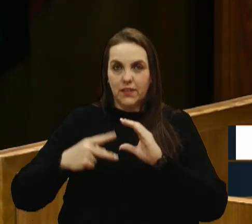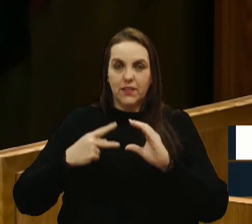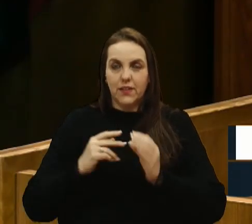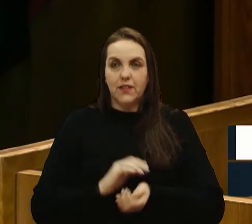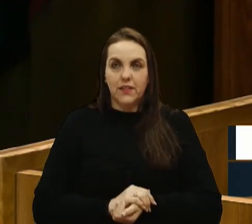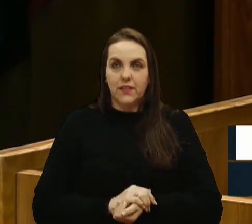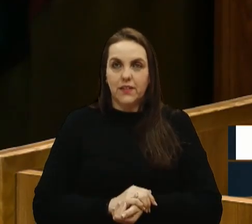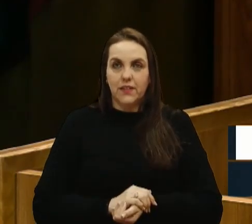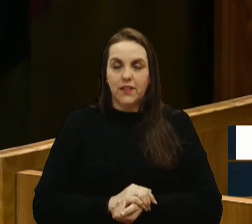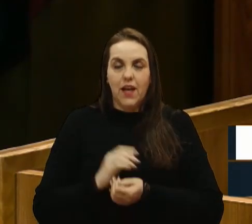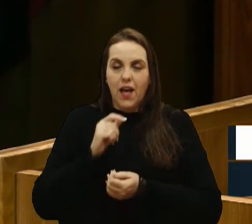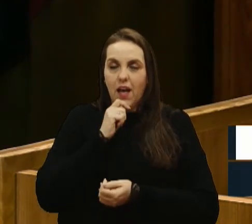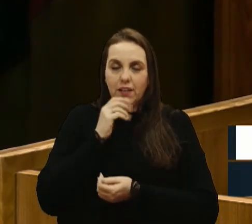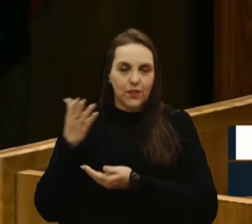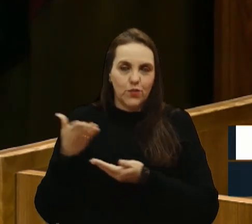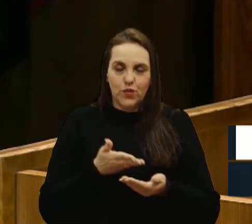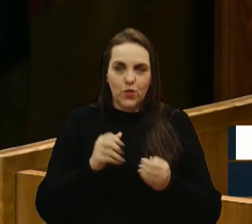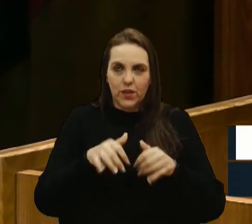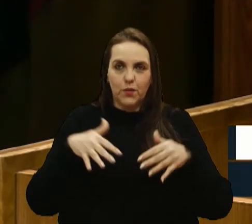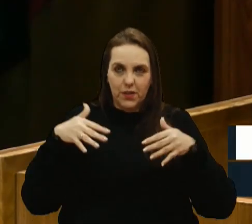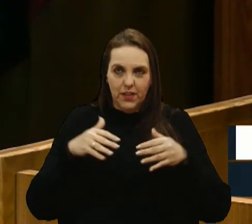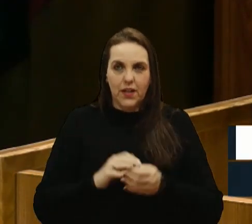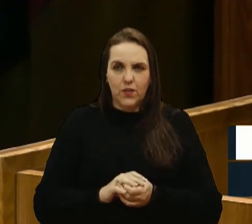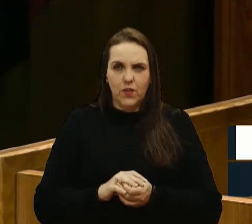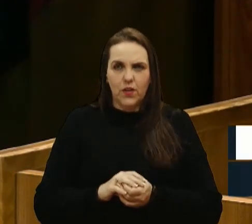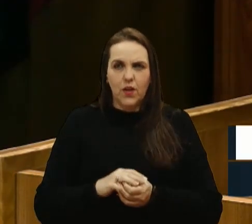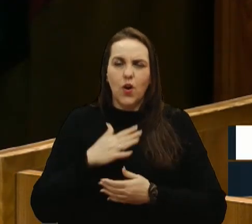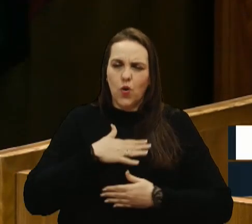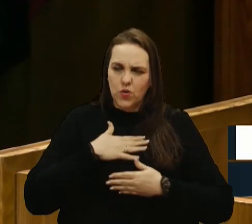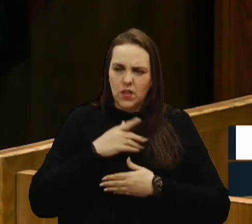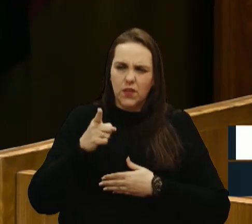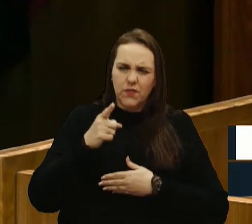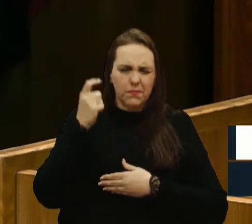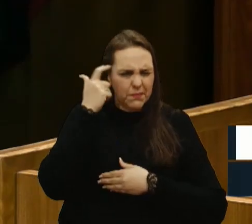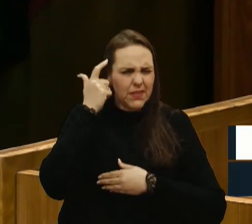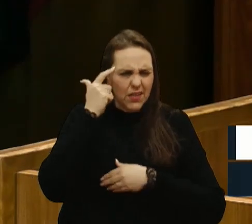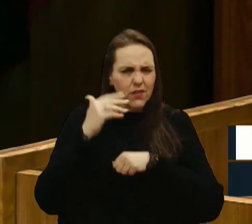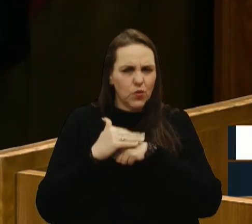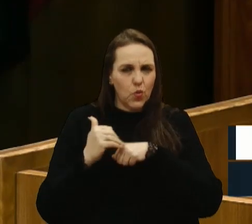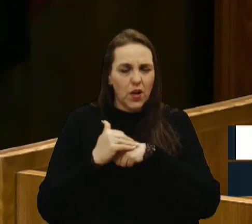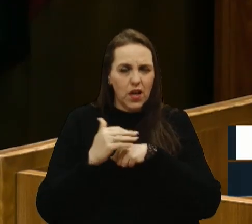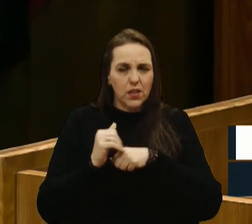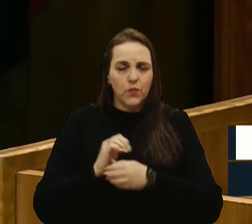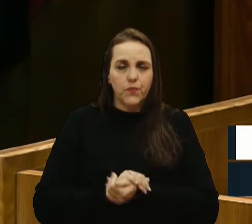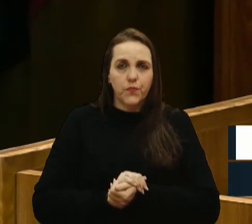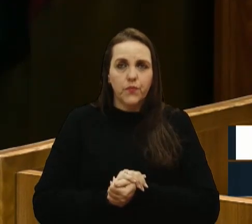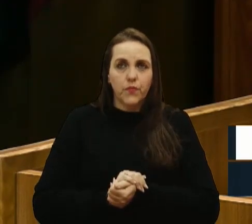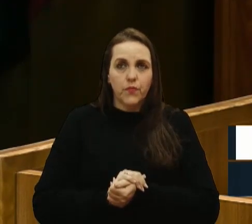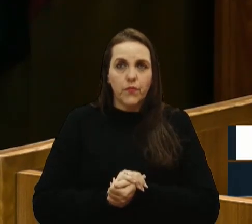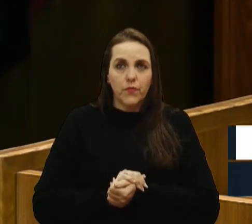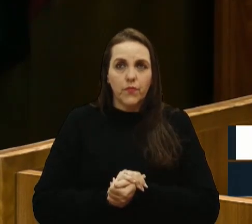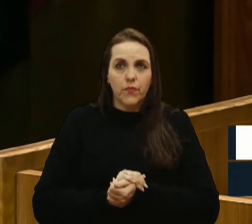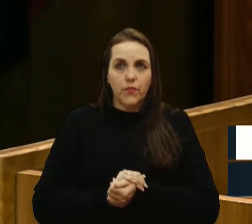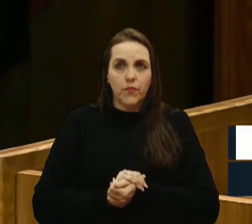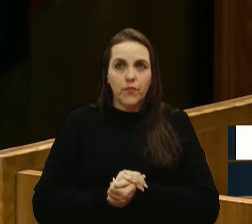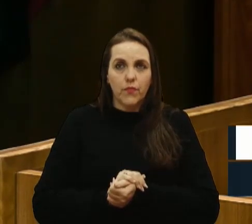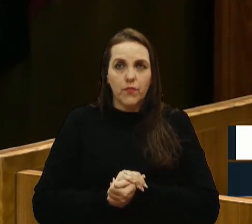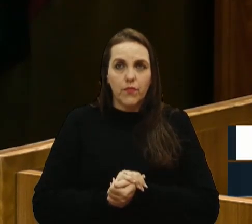mas que ainda não veio para plenário, e eu gostaria que o senhor pensasse com carinho no assunto, que é a respeito da